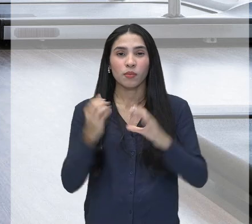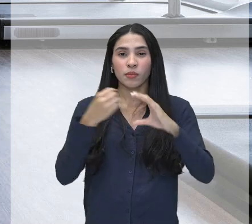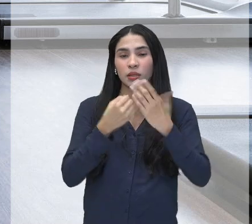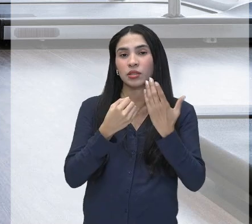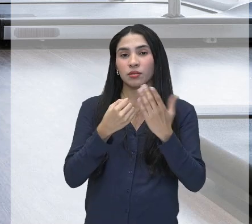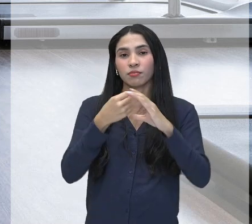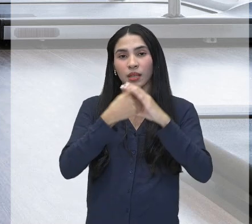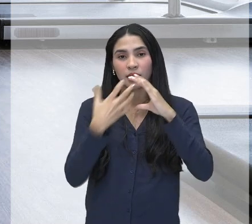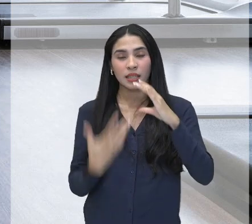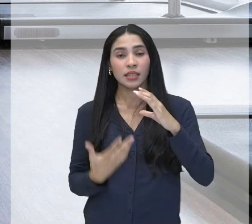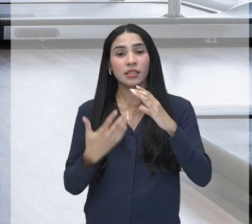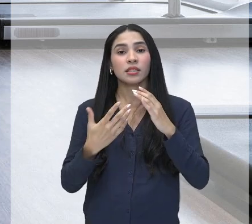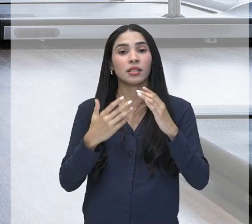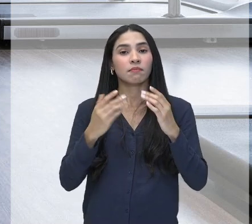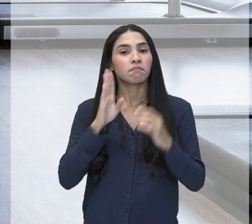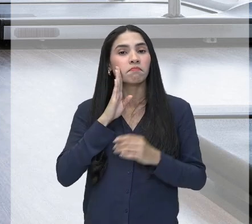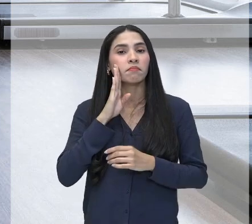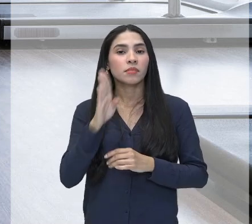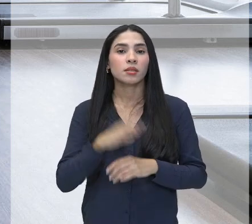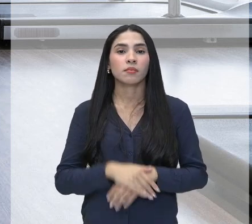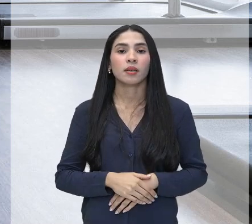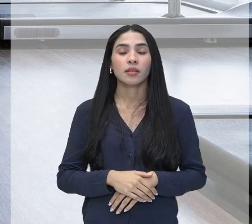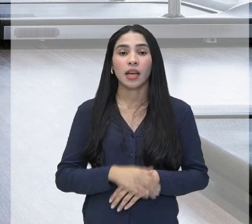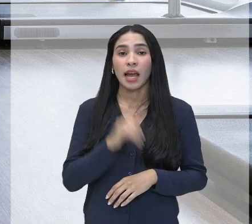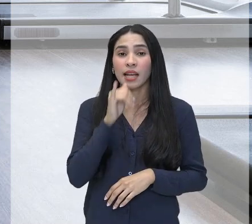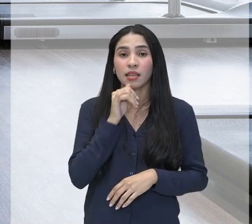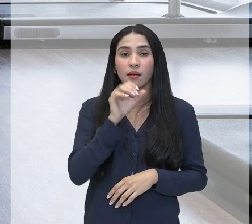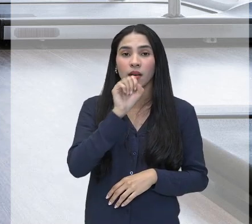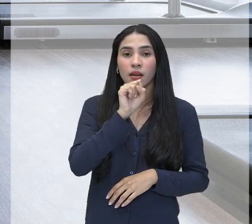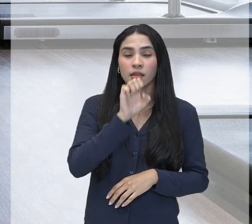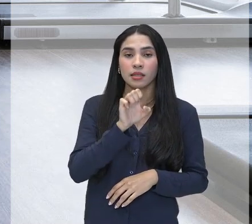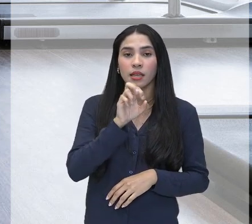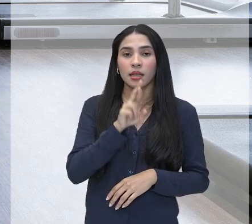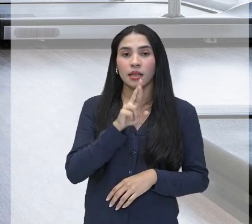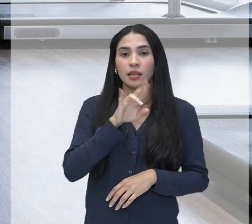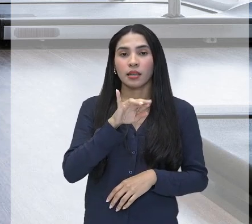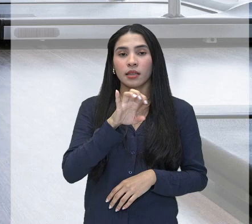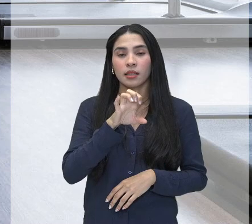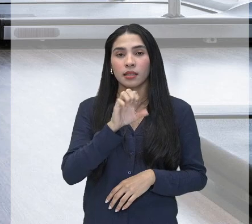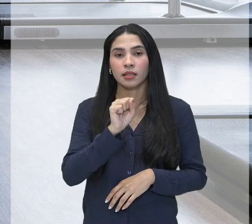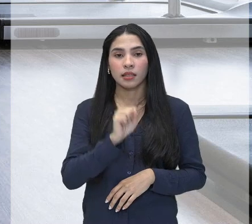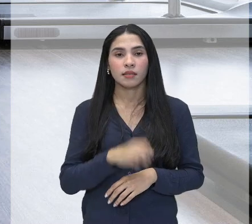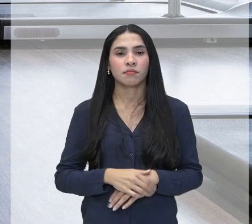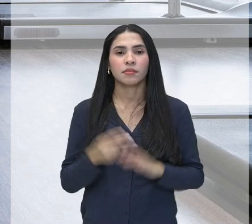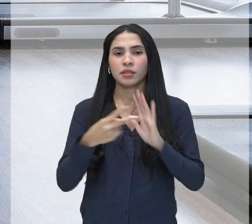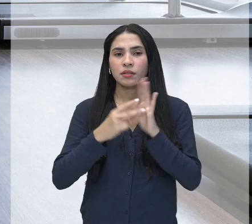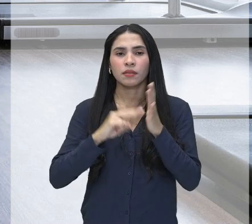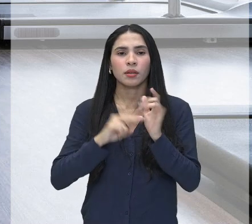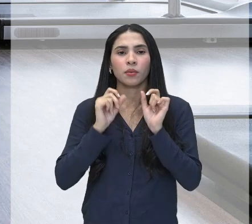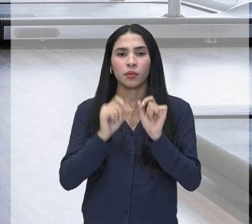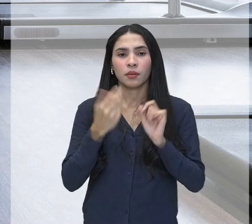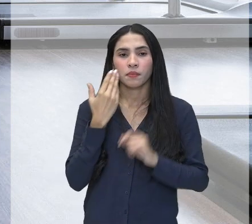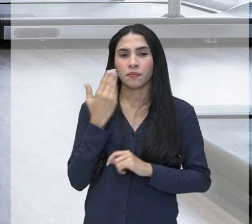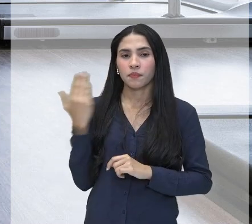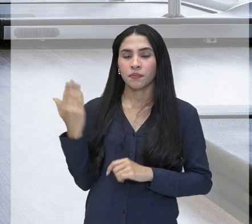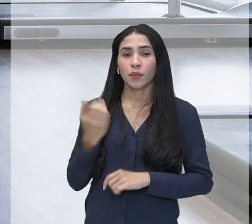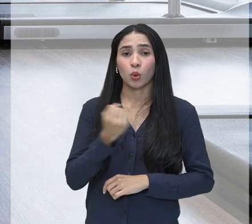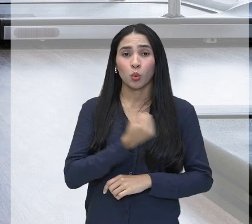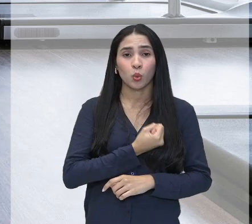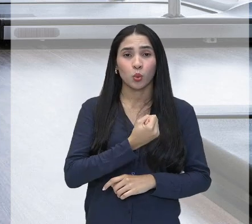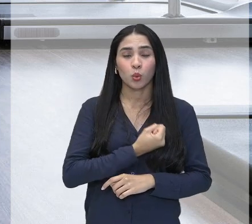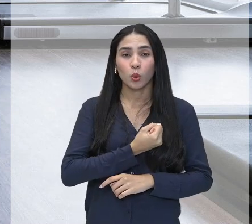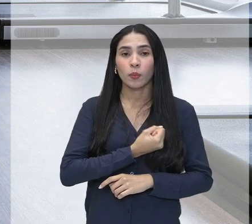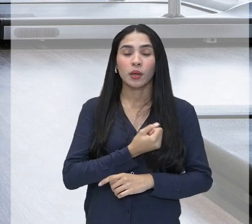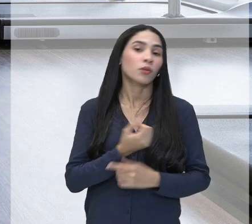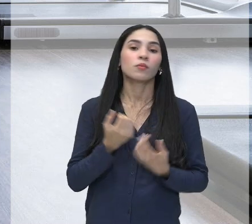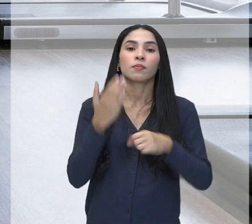ali correspondentes, que no caso são as séries. Ok? O que vem a ser essas séries? É o número de repetições